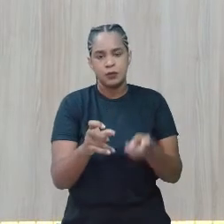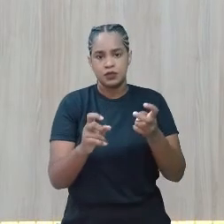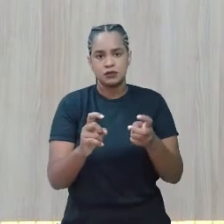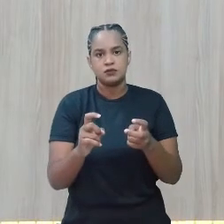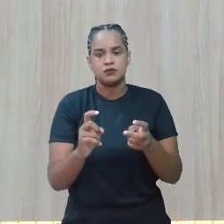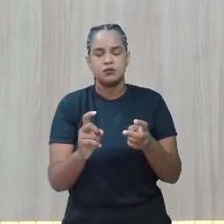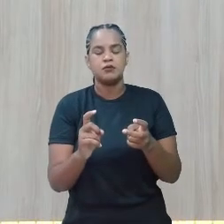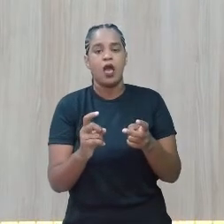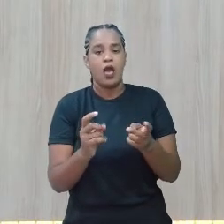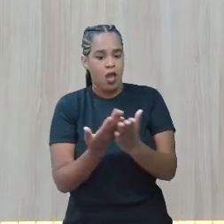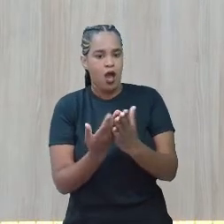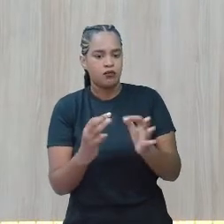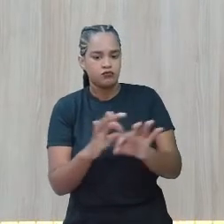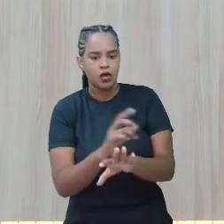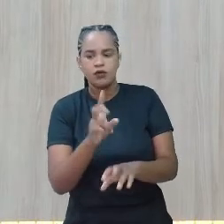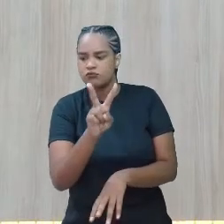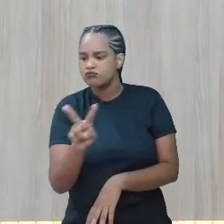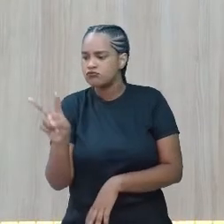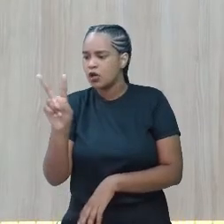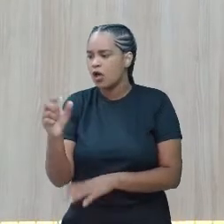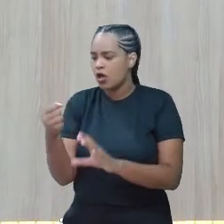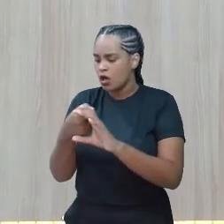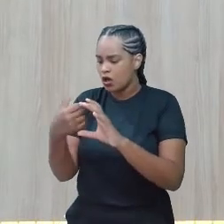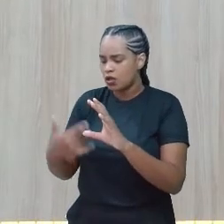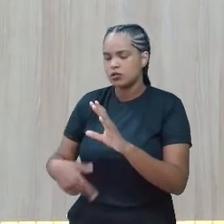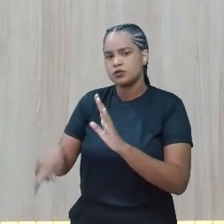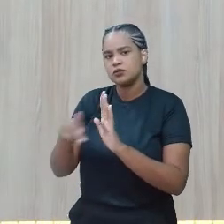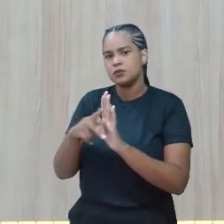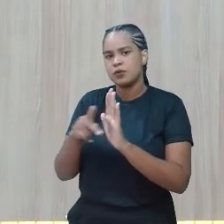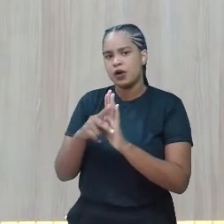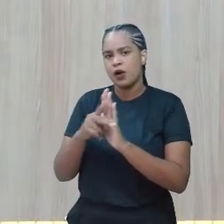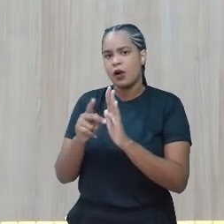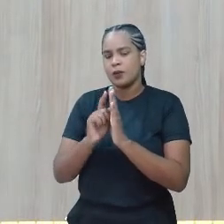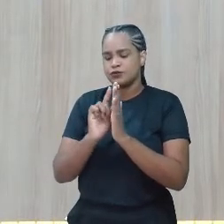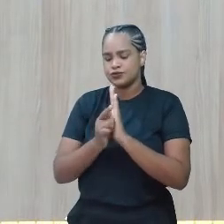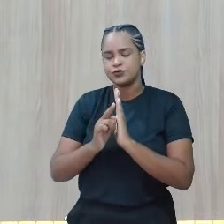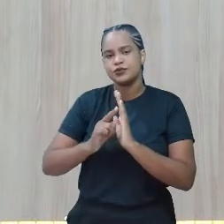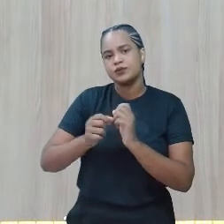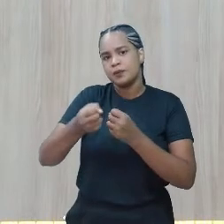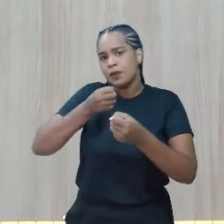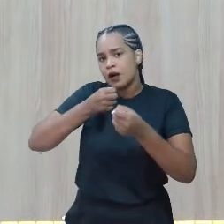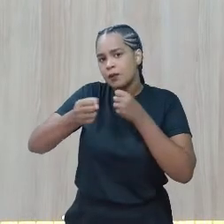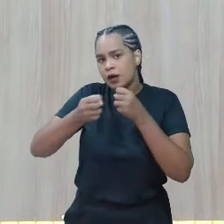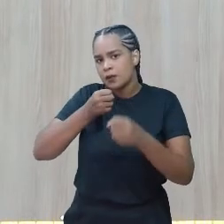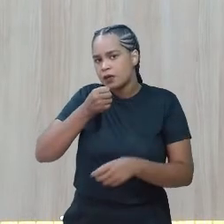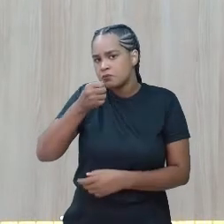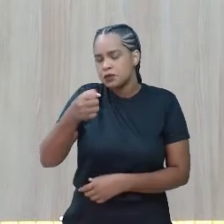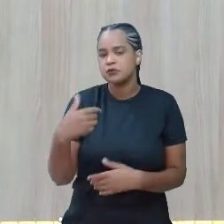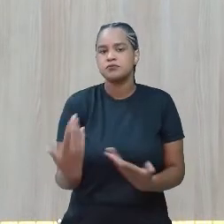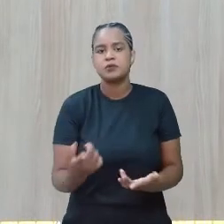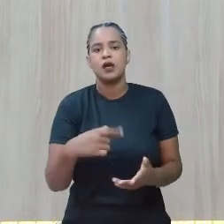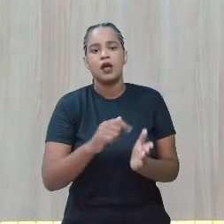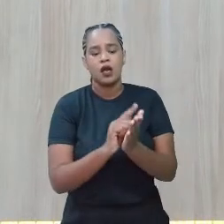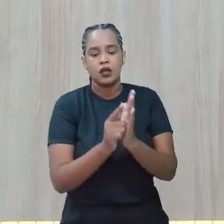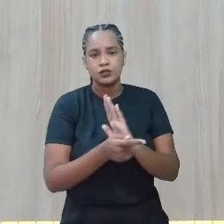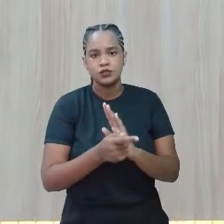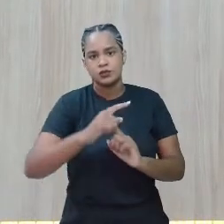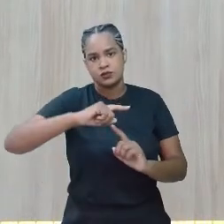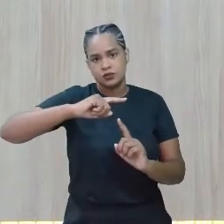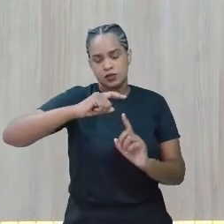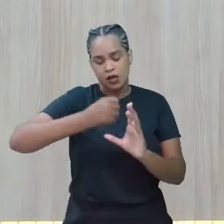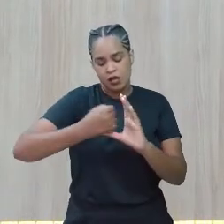conseguir identificar as características que são diferentes de uma entrevista, não é? As características de uma